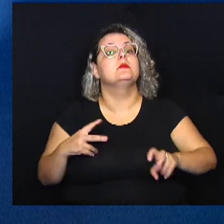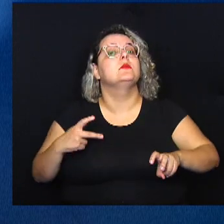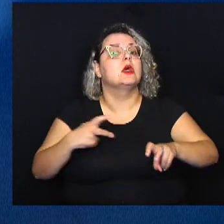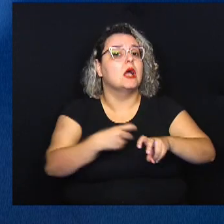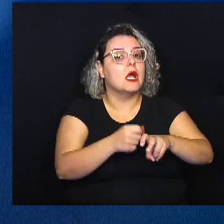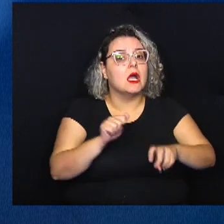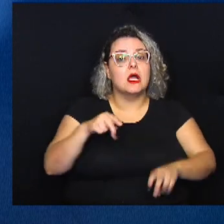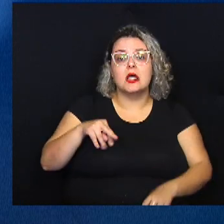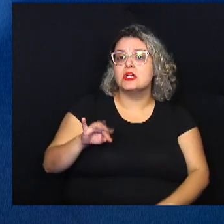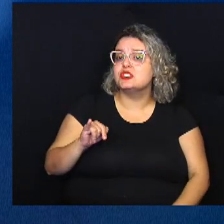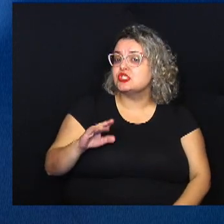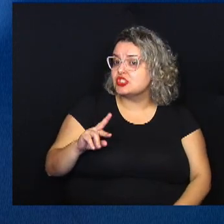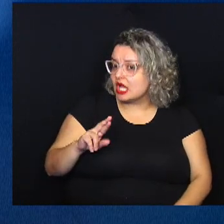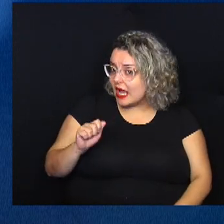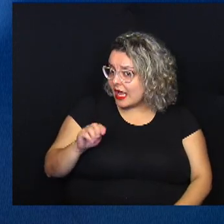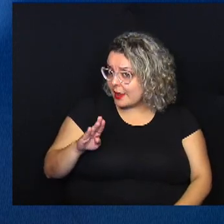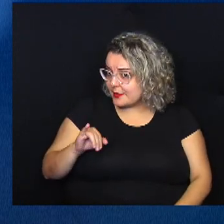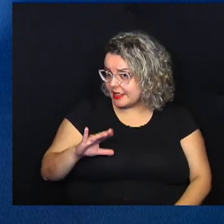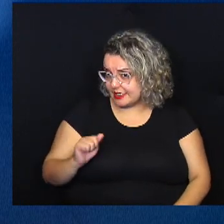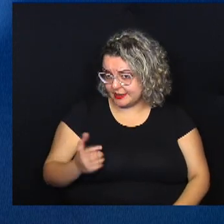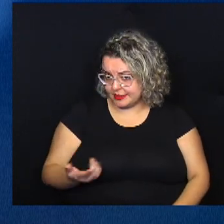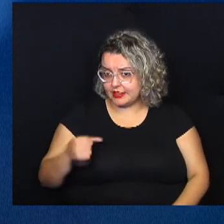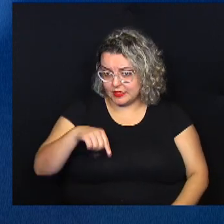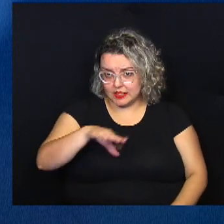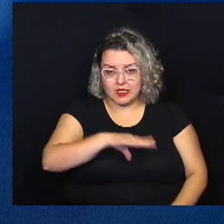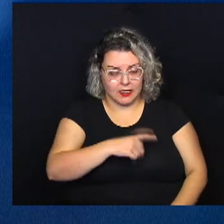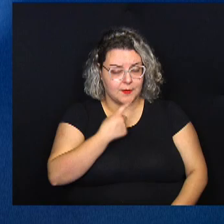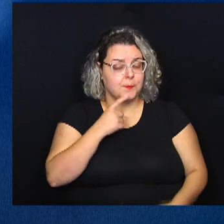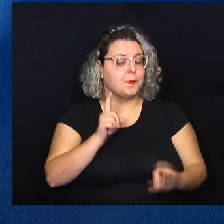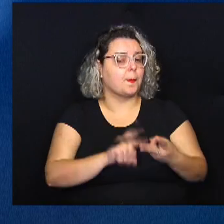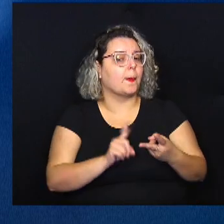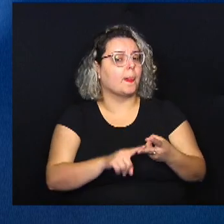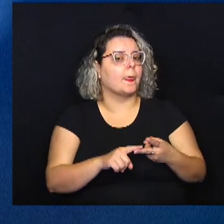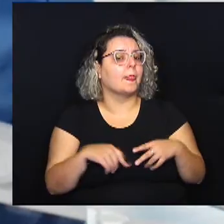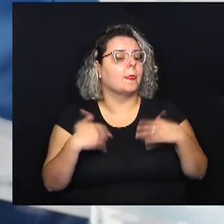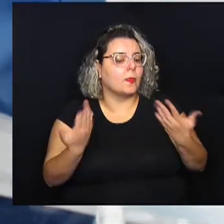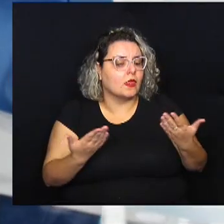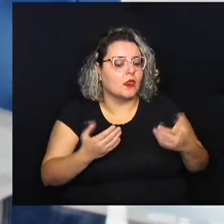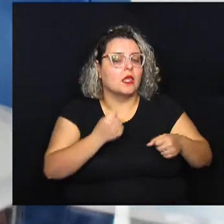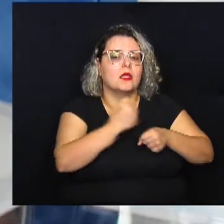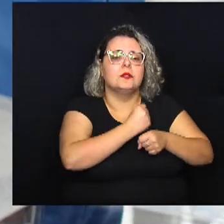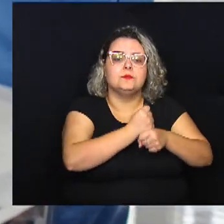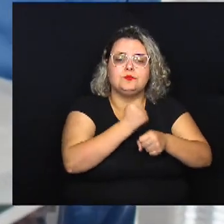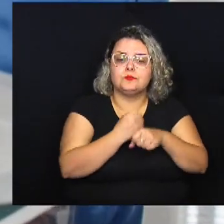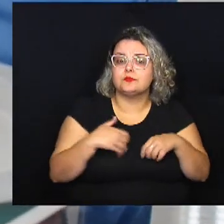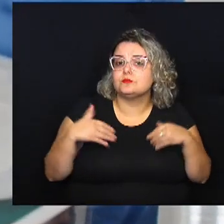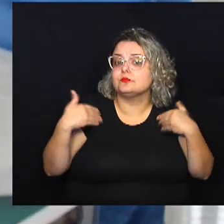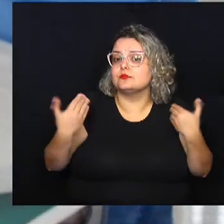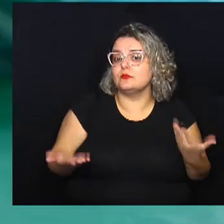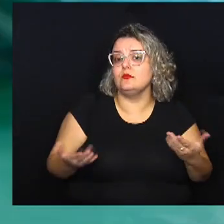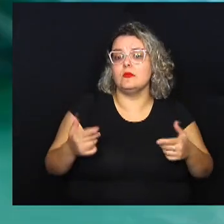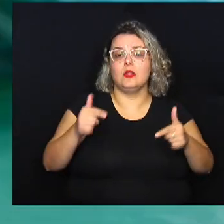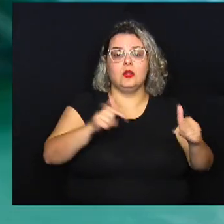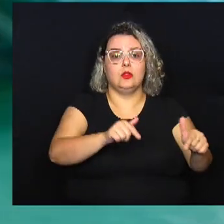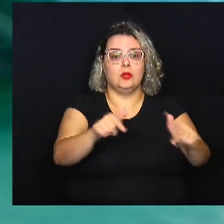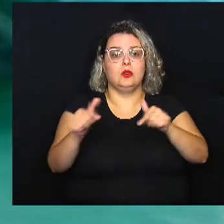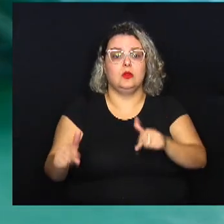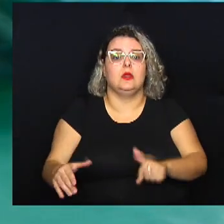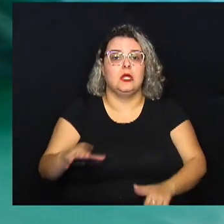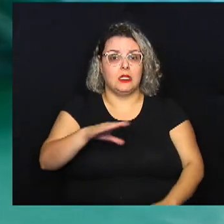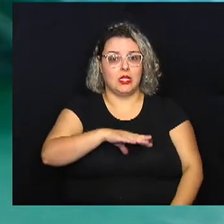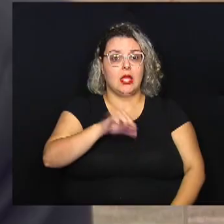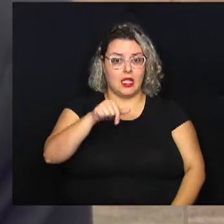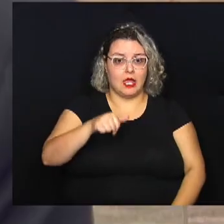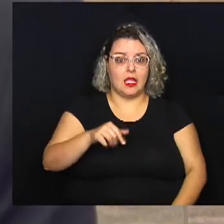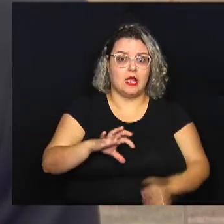antirrábica em Campinas? Na segunda, ele quer saber, pelo decorrer do ano, em quais locais da cidade é disponibilizada